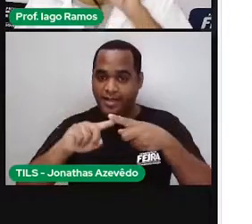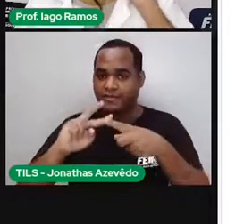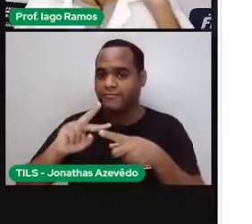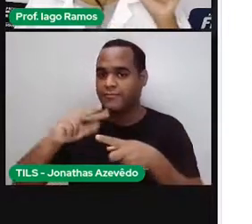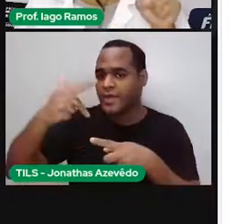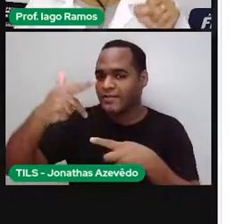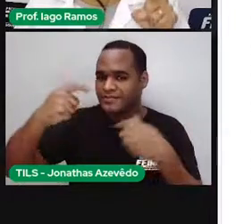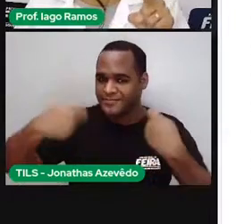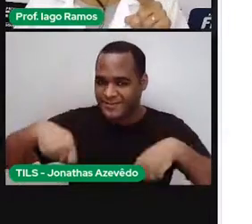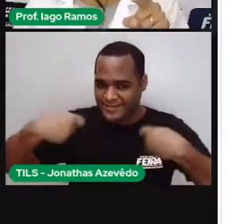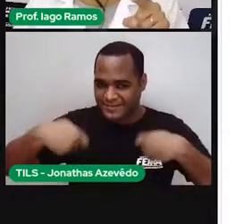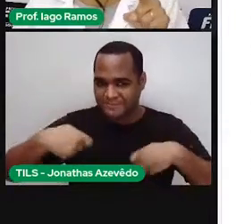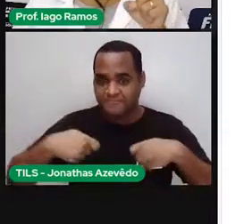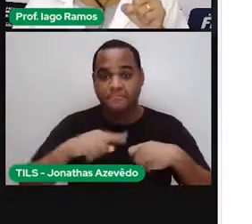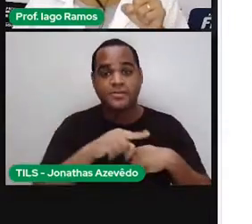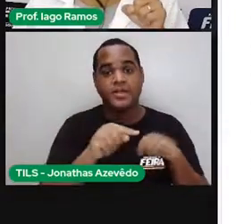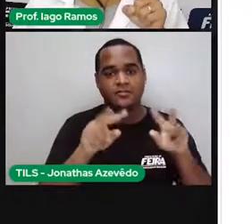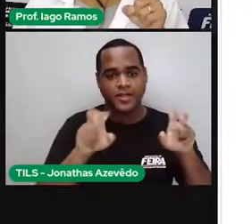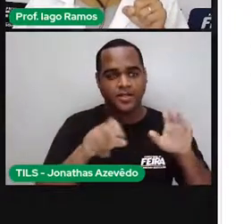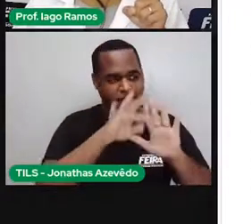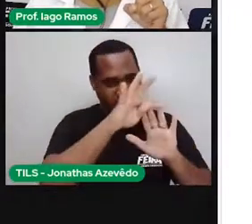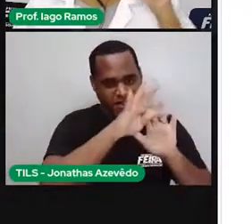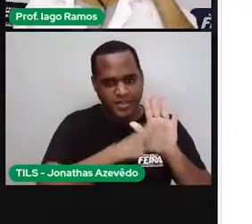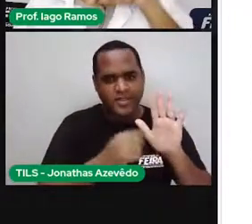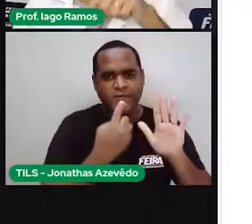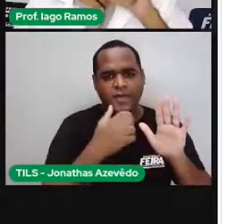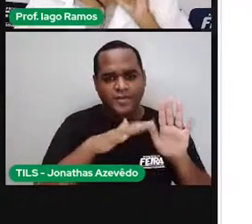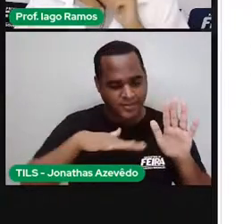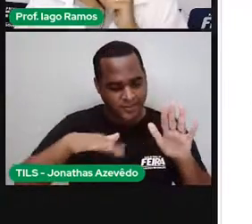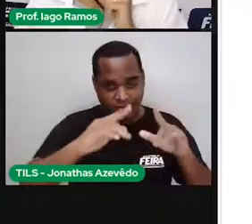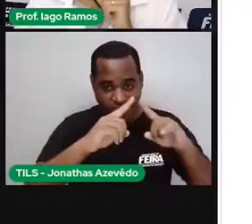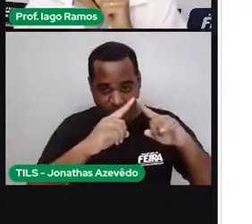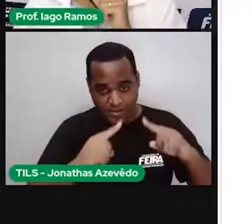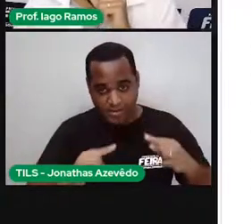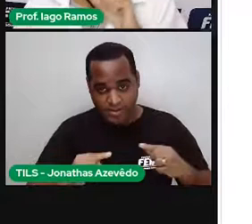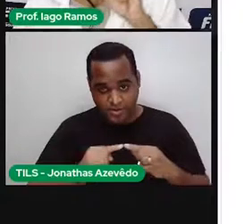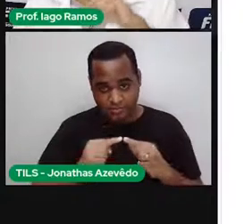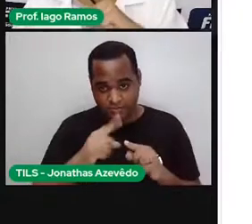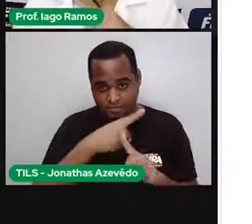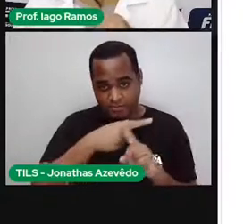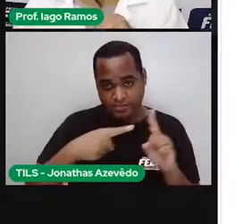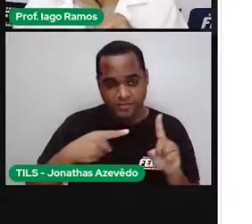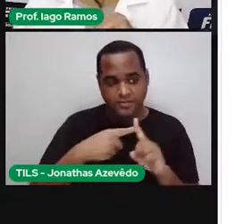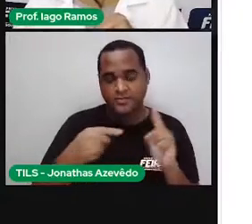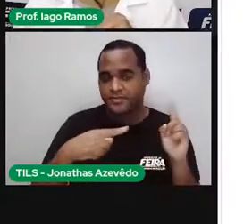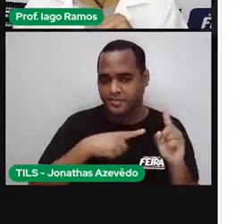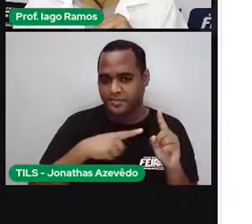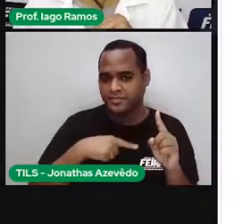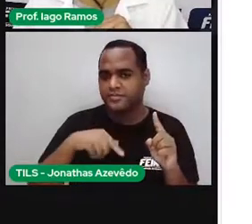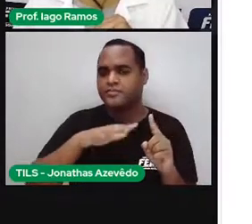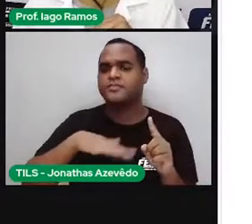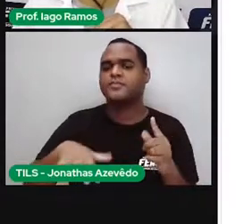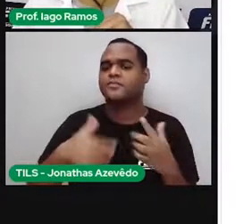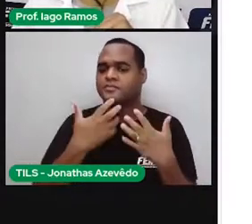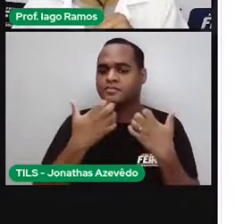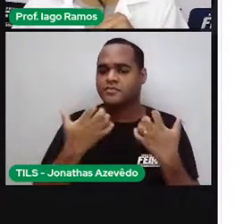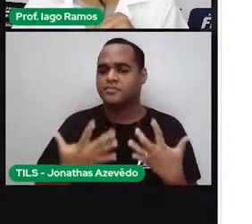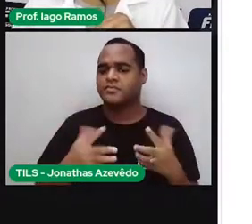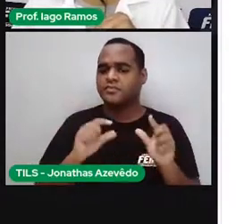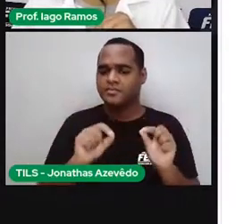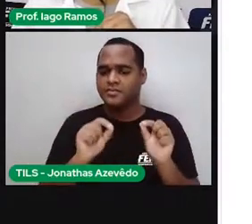bom e lá no texto a área do triângulo é metade bom então a área do triângulo aí